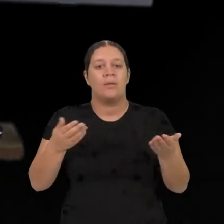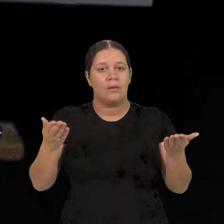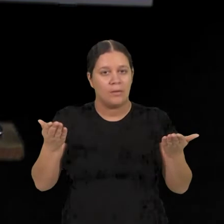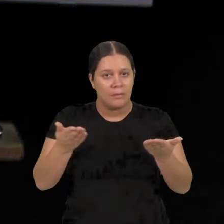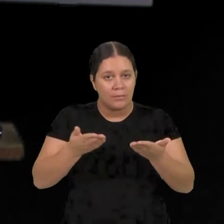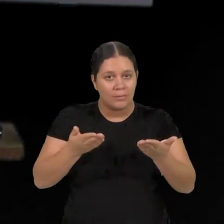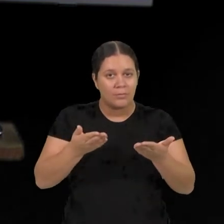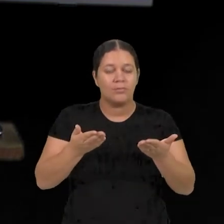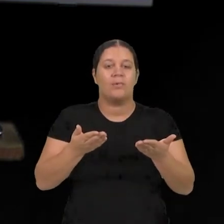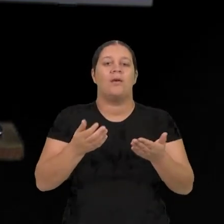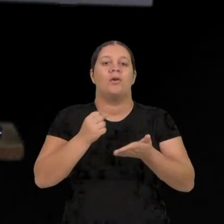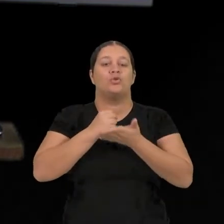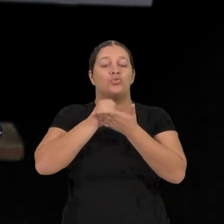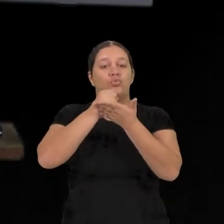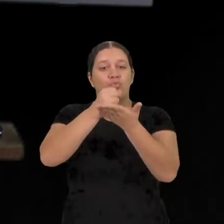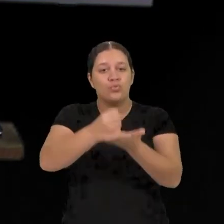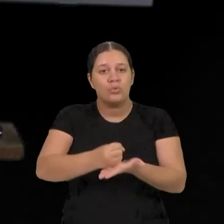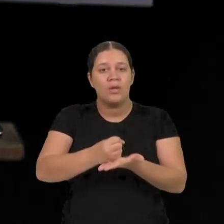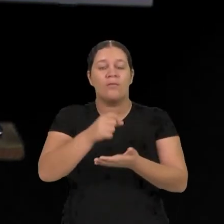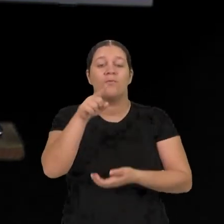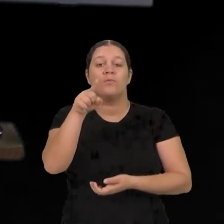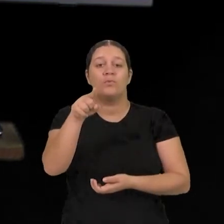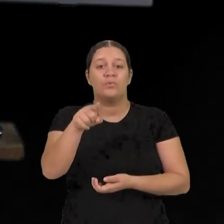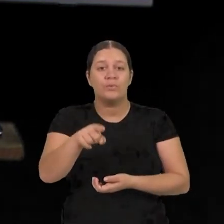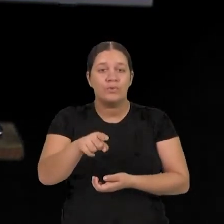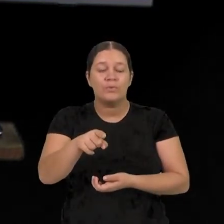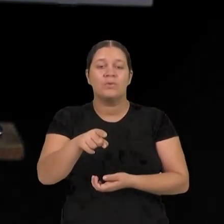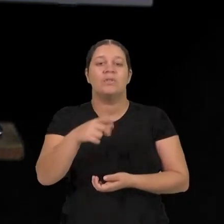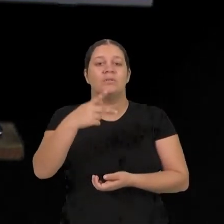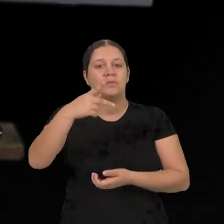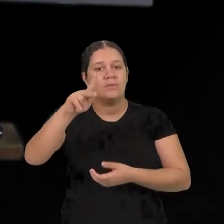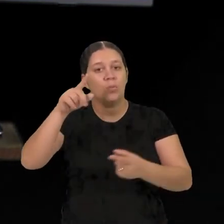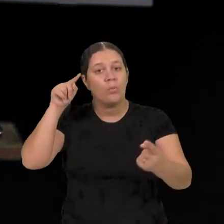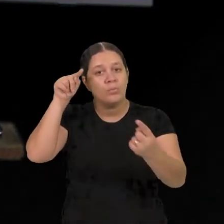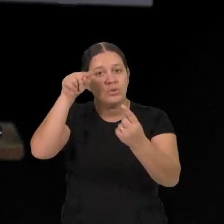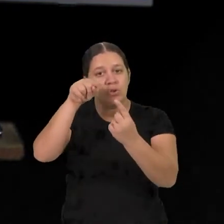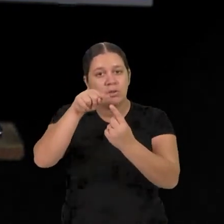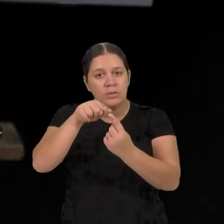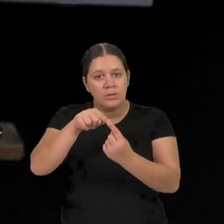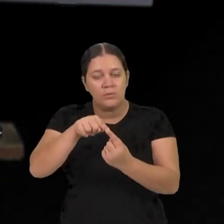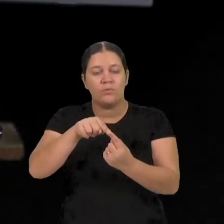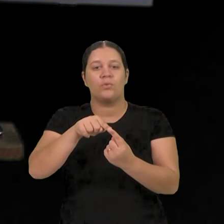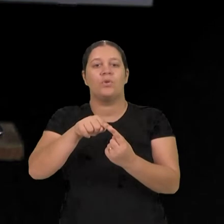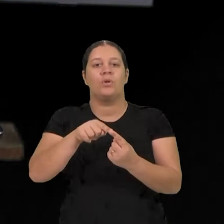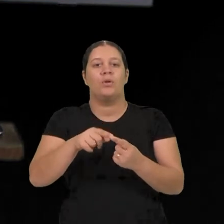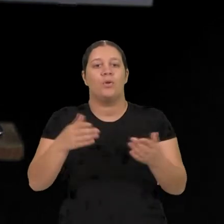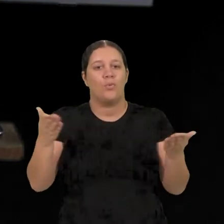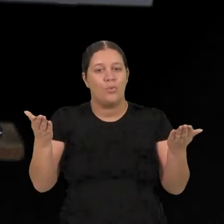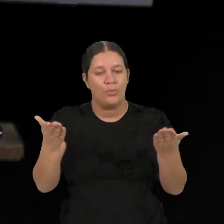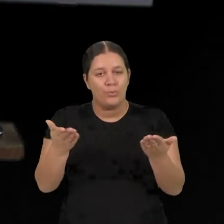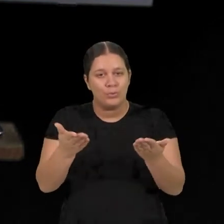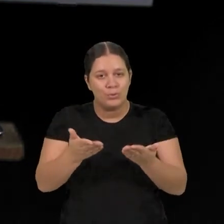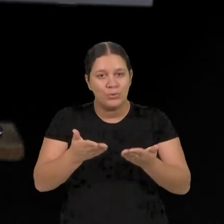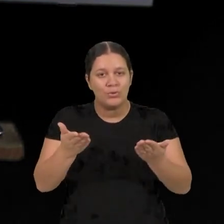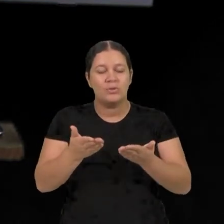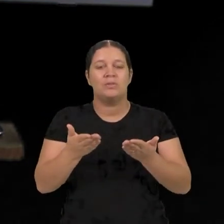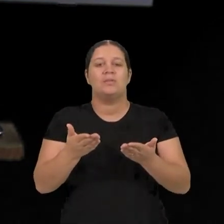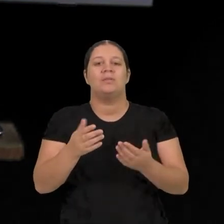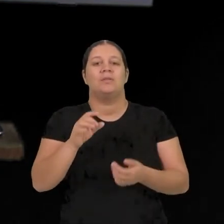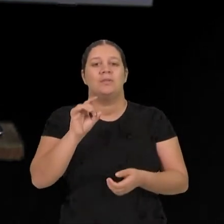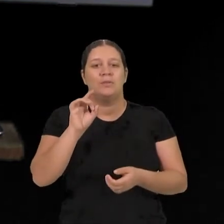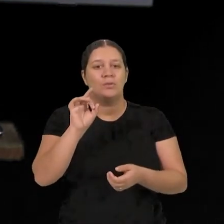postos para ajudar você nesse seu objetivo, tá? Então, por hoje é